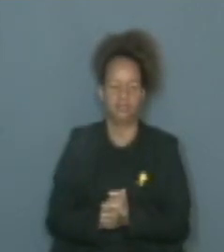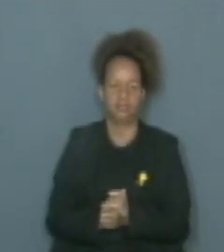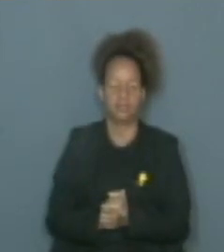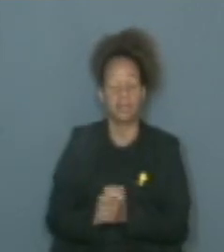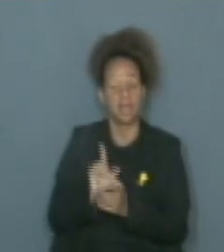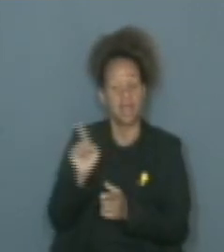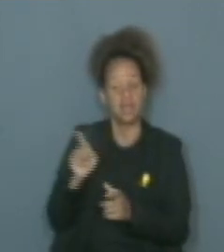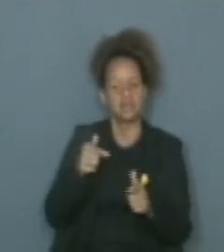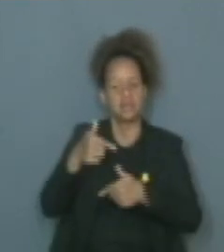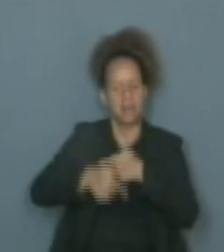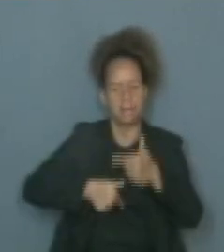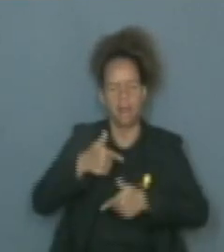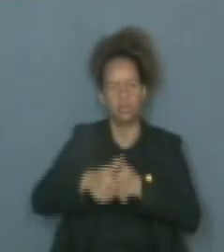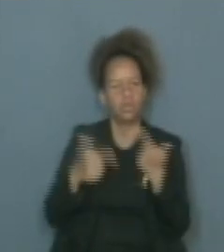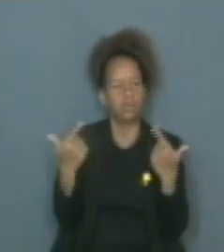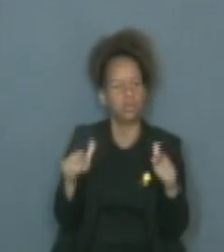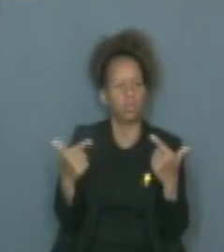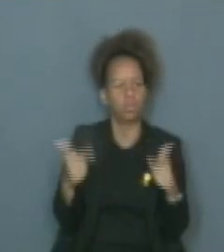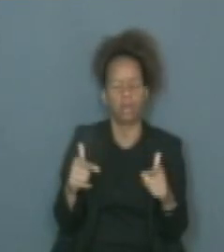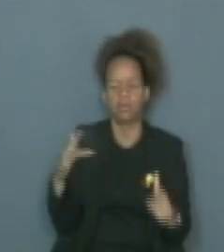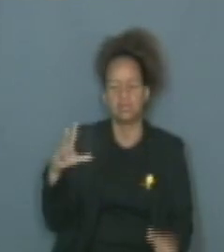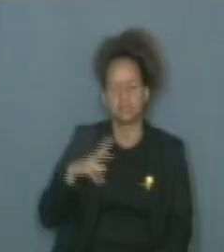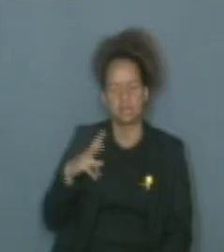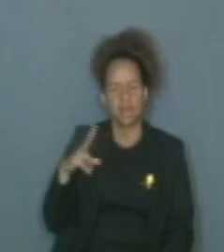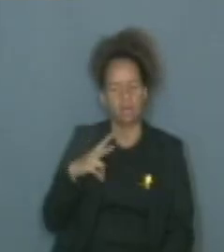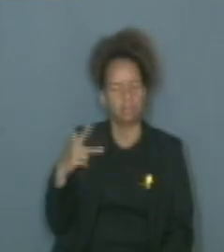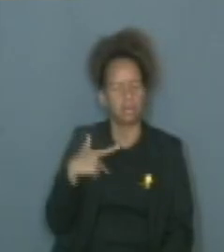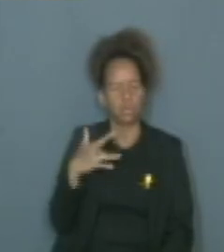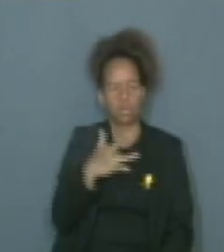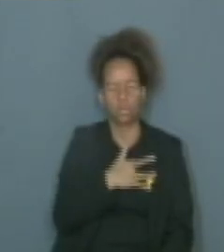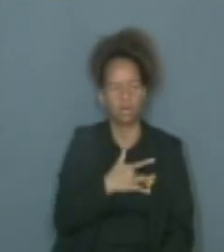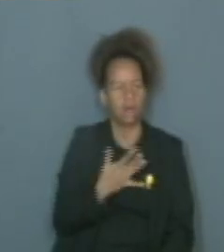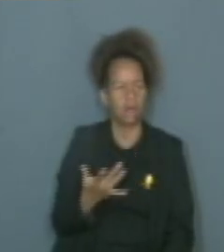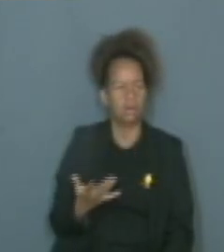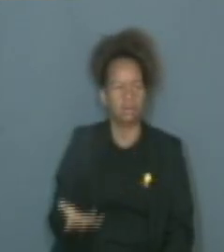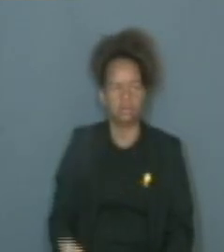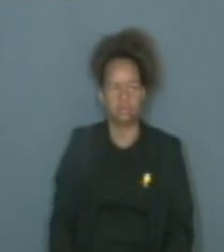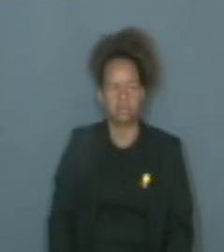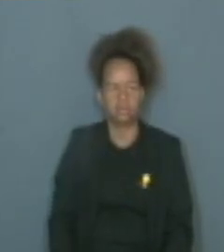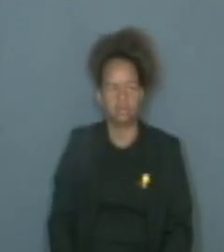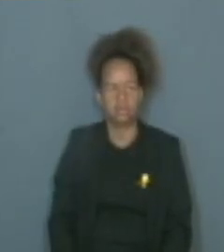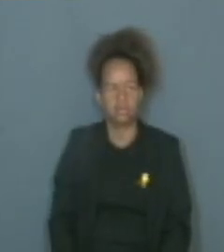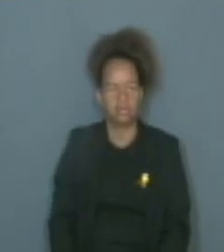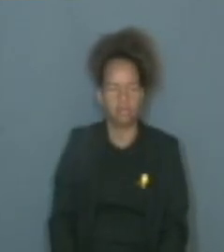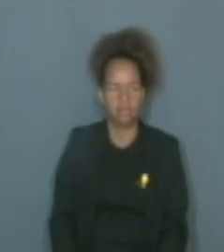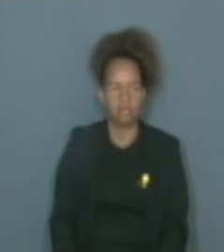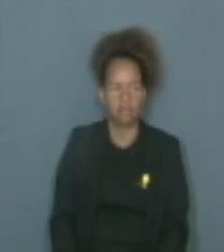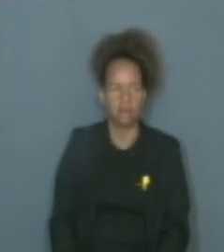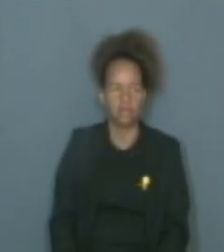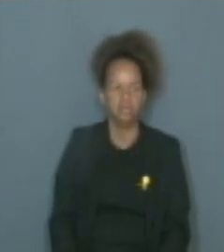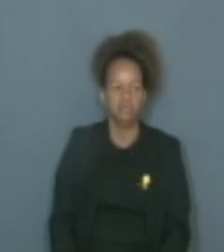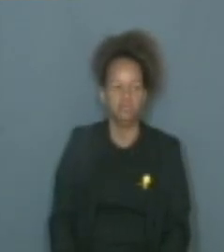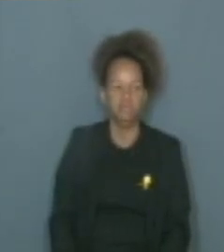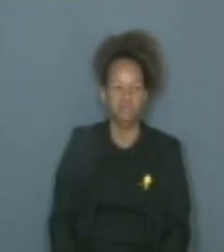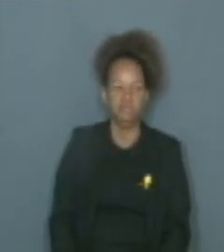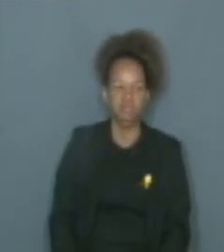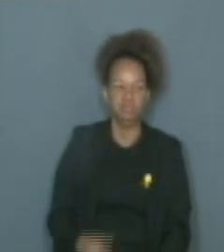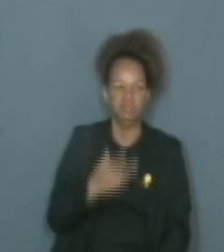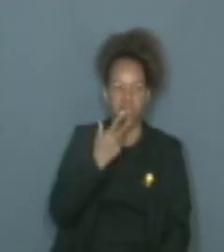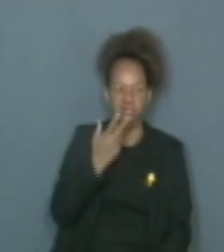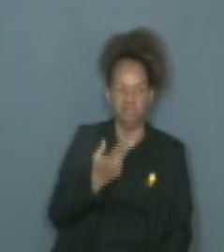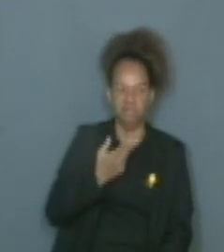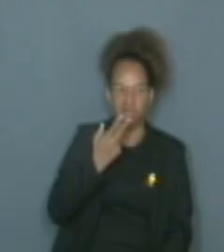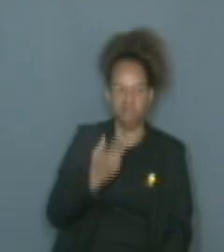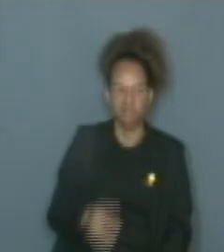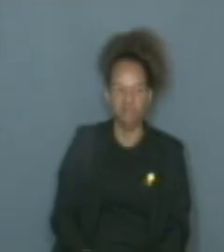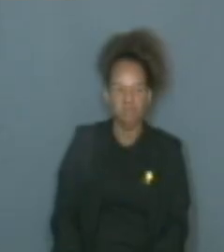Esses servidores não têm plano de saúde, é uma caixa preta. A gente fala tanto de